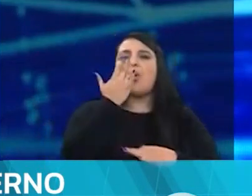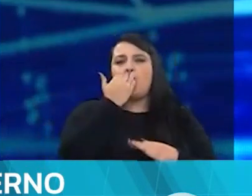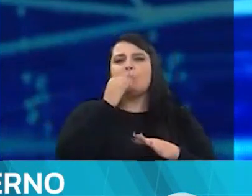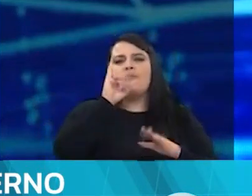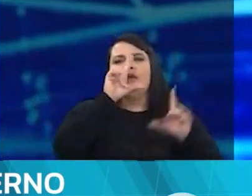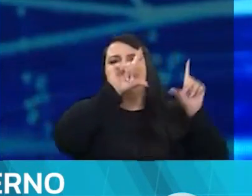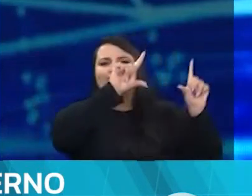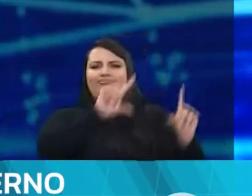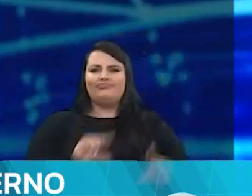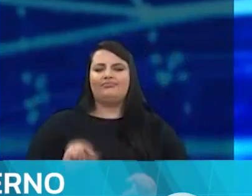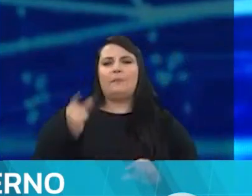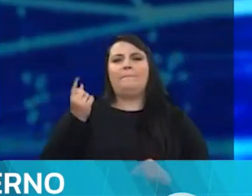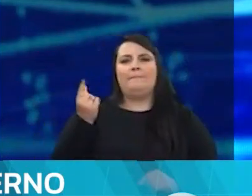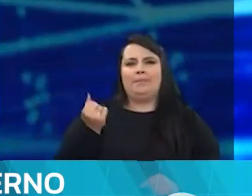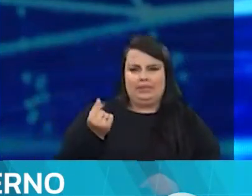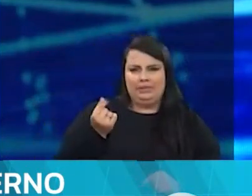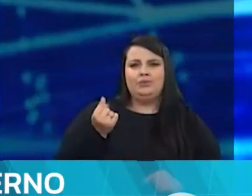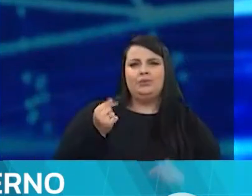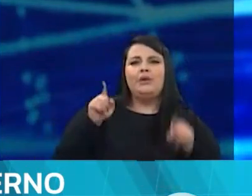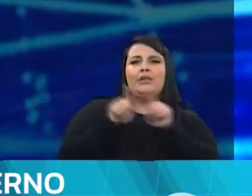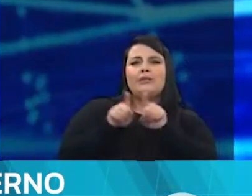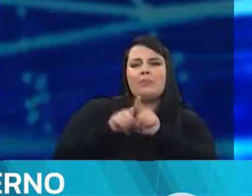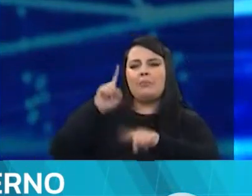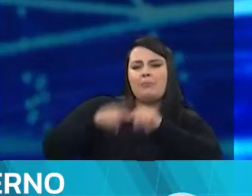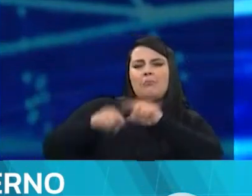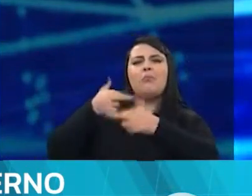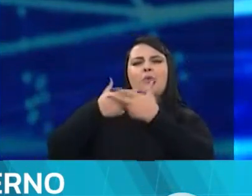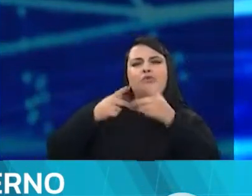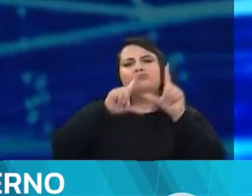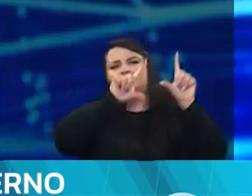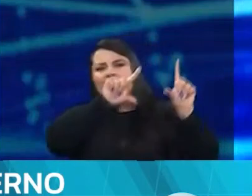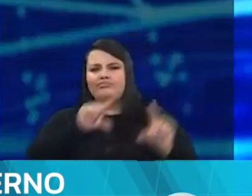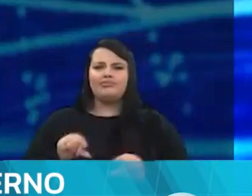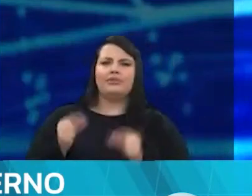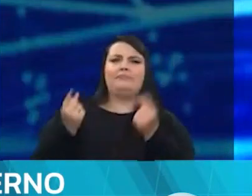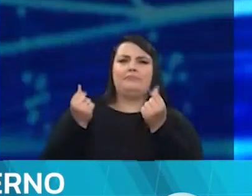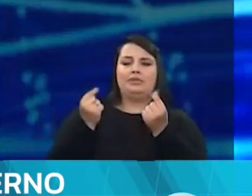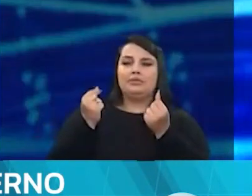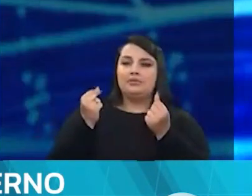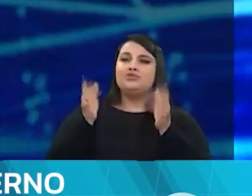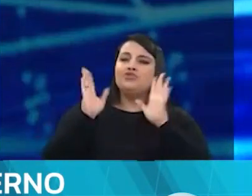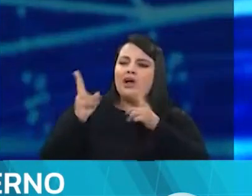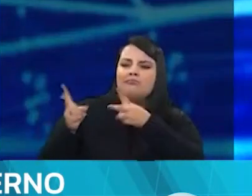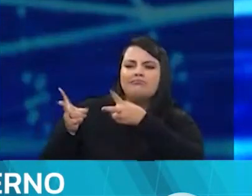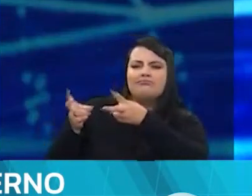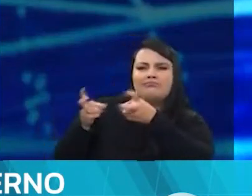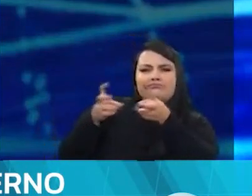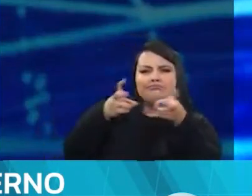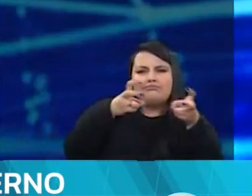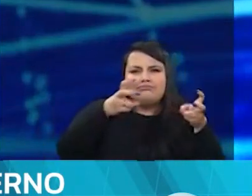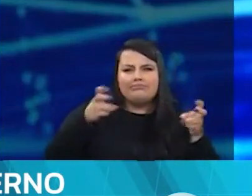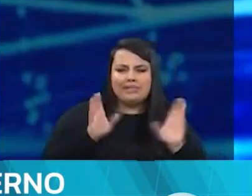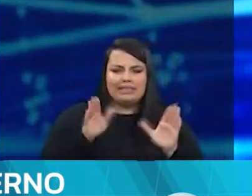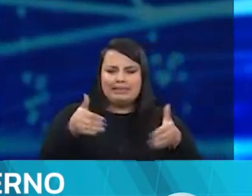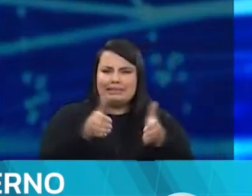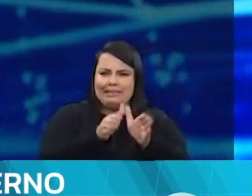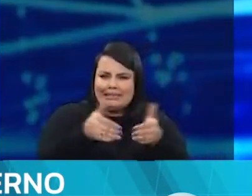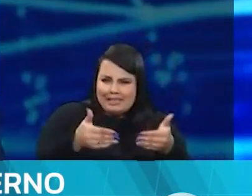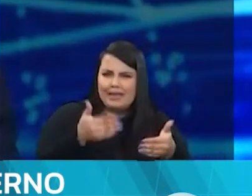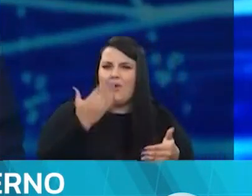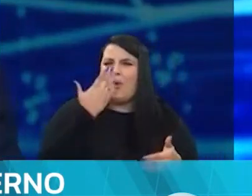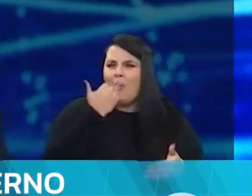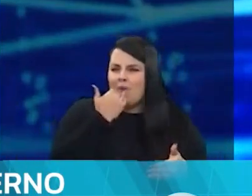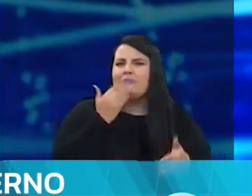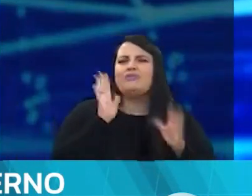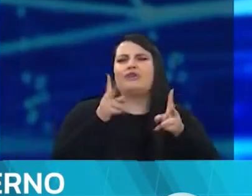Significa que os produtos vão chegar mais baratos. E a gente já está começando a perceber a redução dos preços na cesta básica. Ou seja, a redução